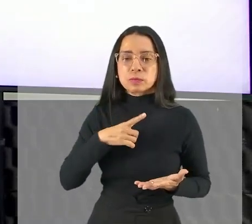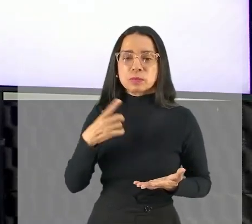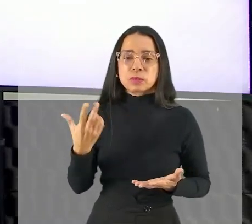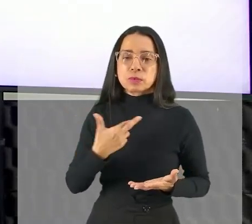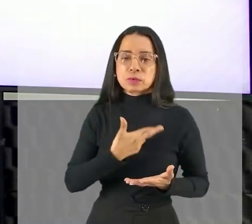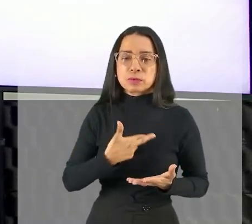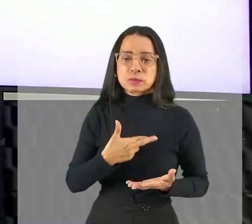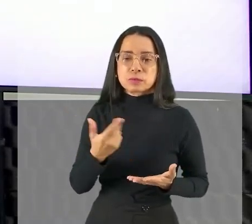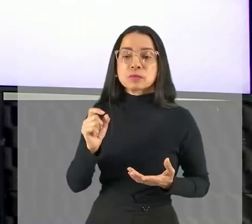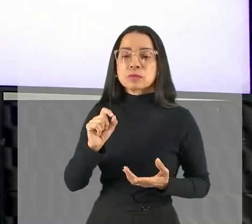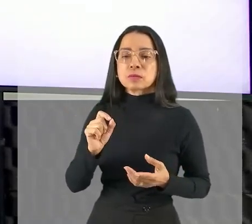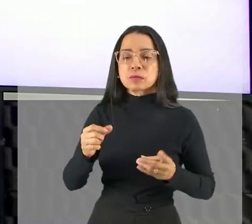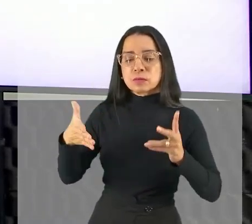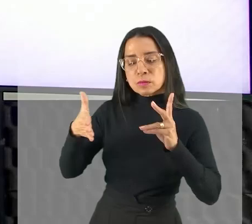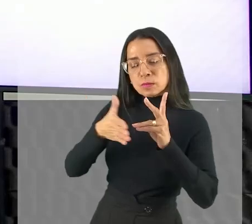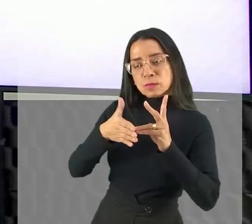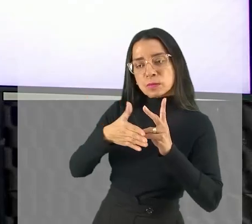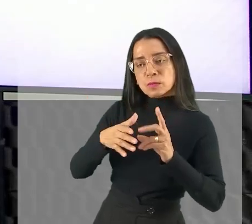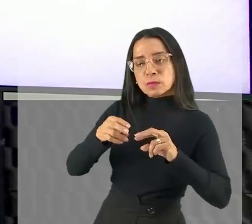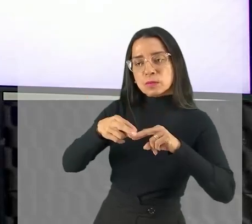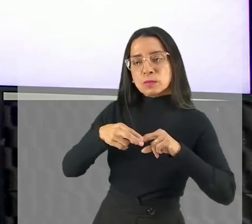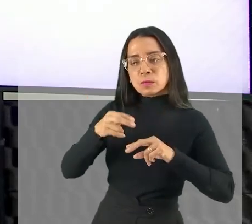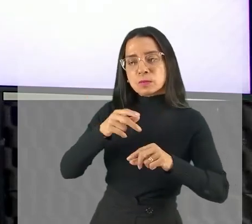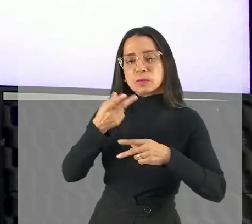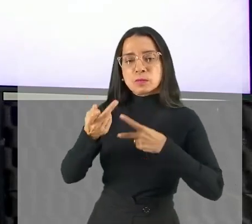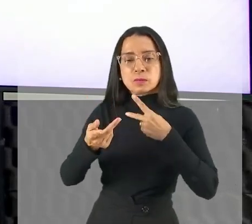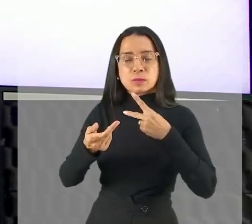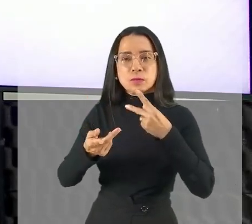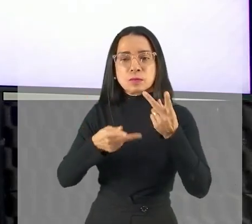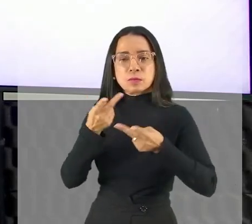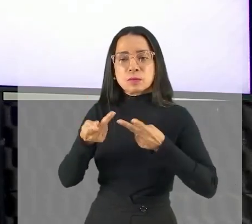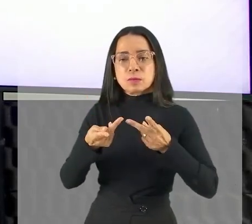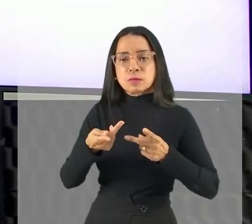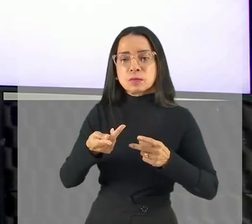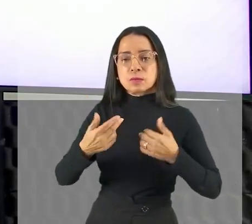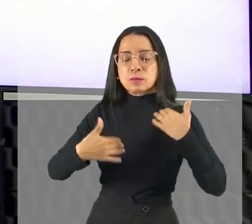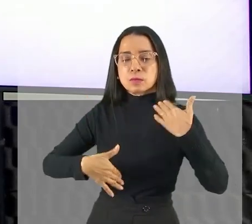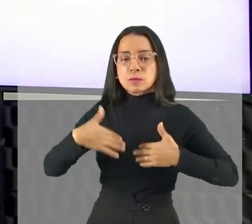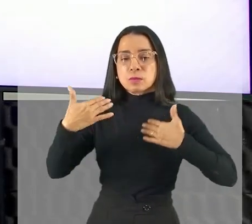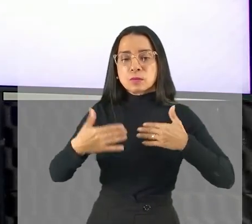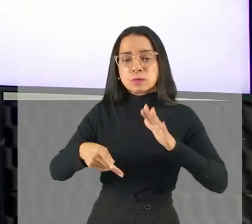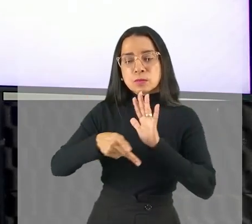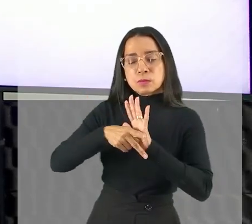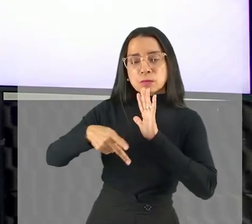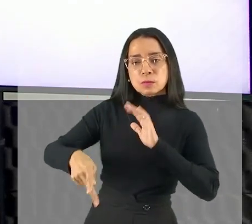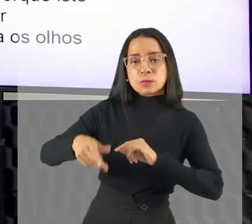É o índio. Então por isso que a gente fala do corpo da Índia. Nosso gabarito é a letra D.